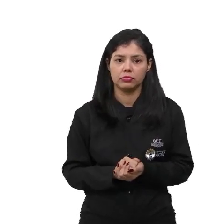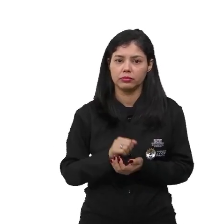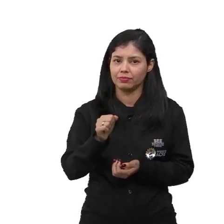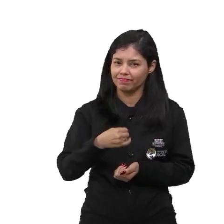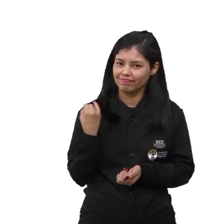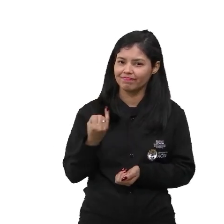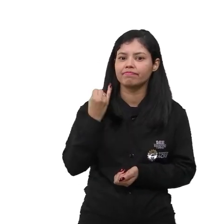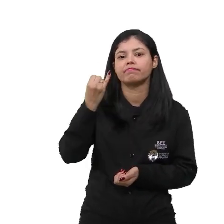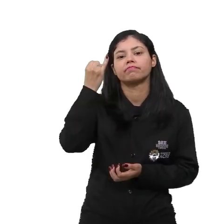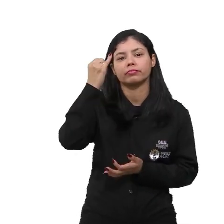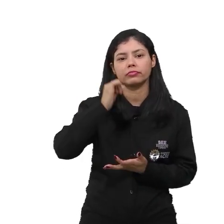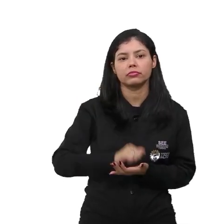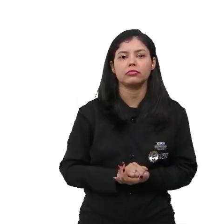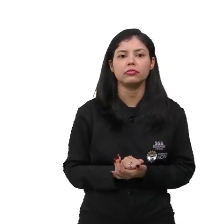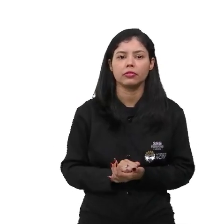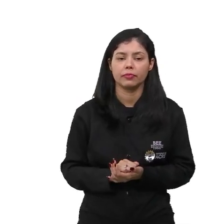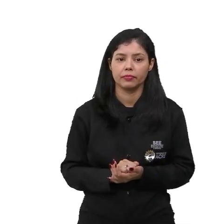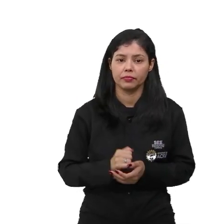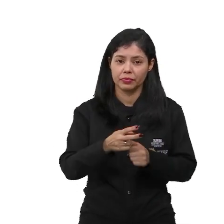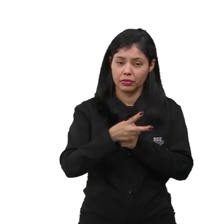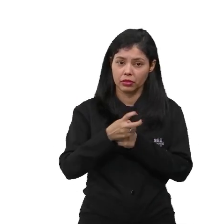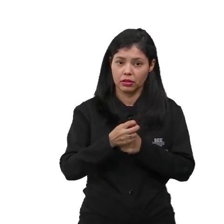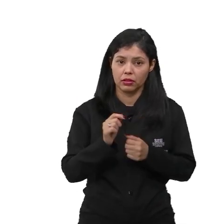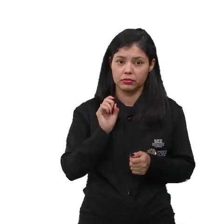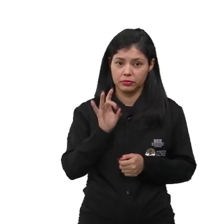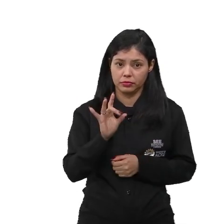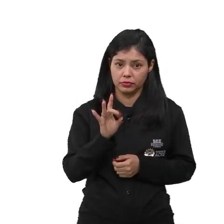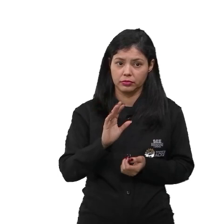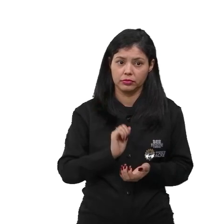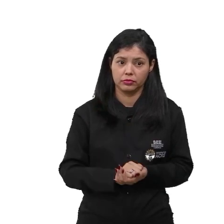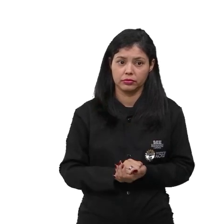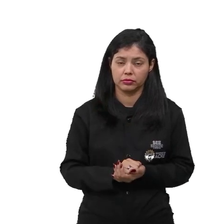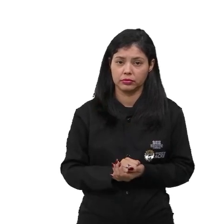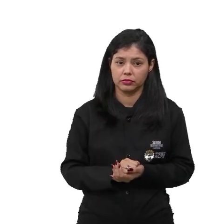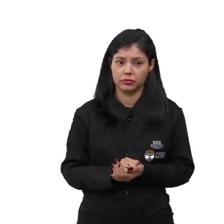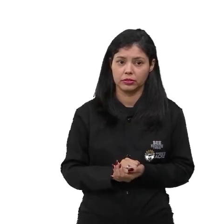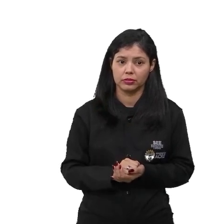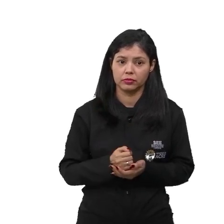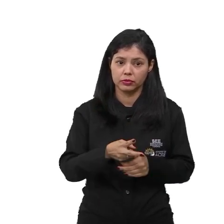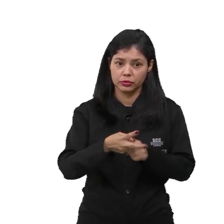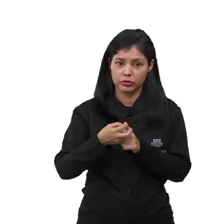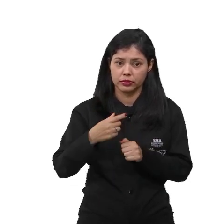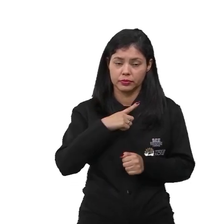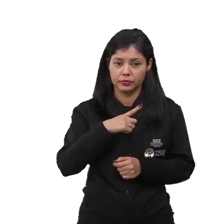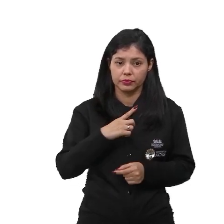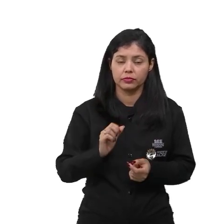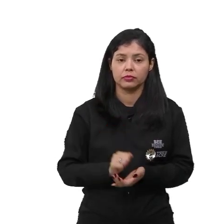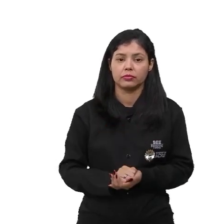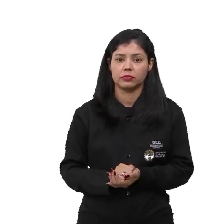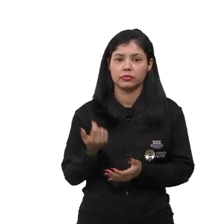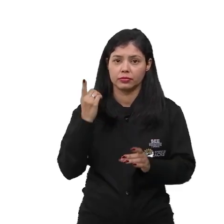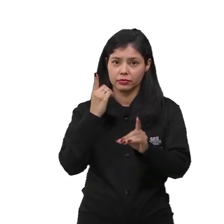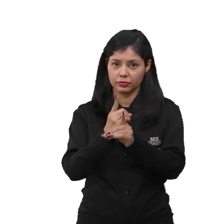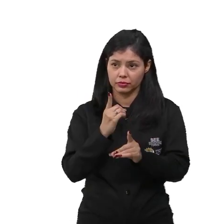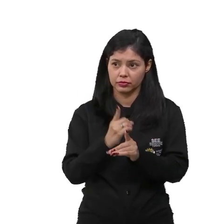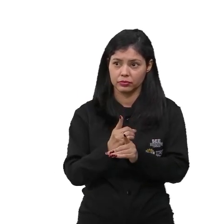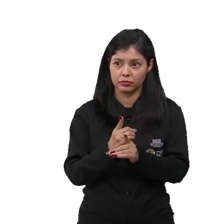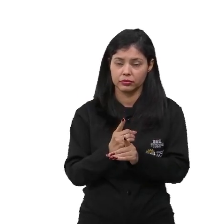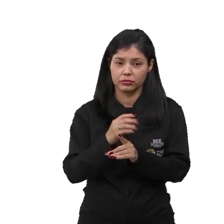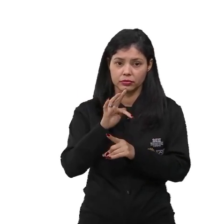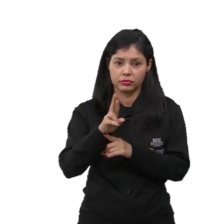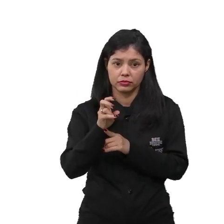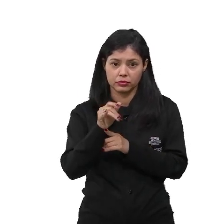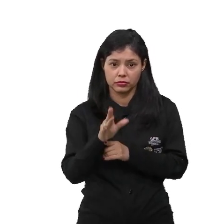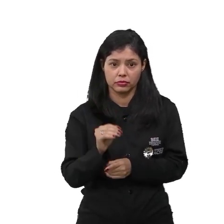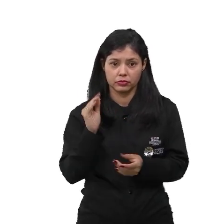é muito importante, né? Consumir a água somente tratada ou filtrada, né? Hoje a gente encontra filtros, né, de